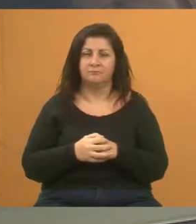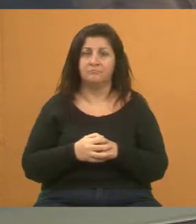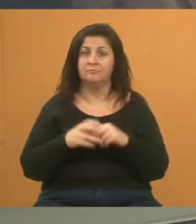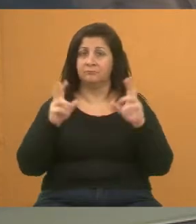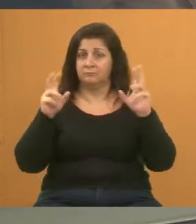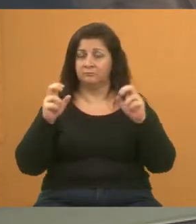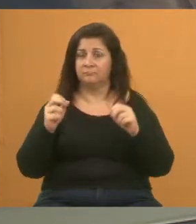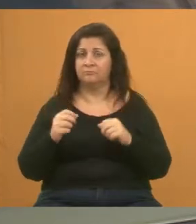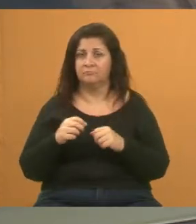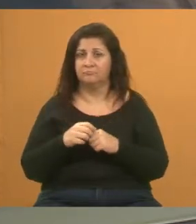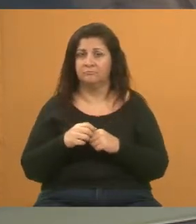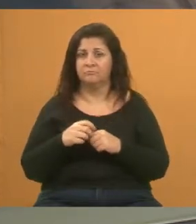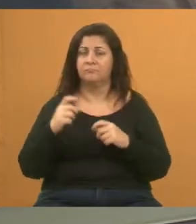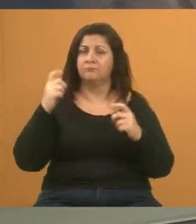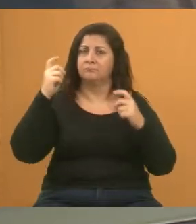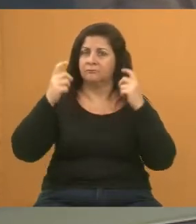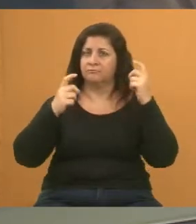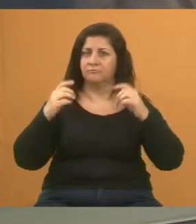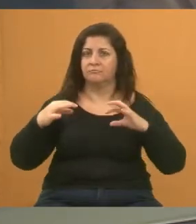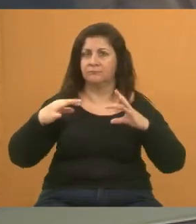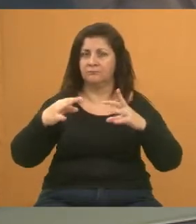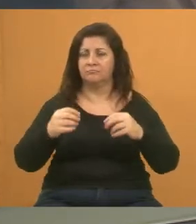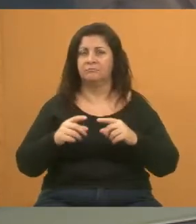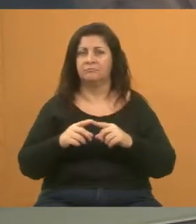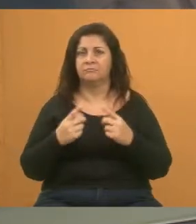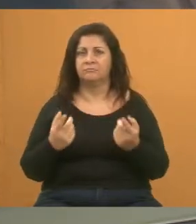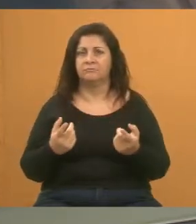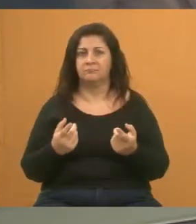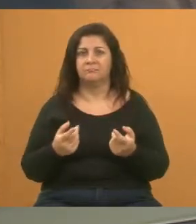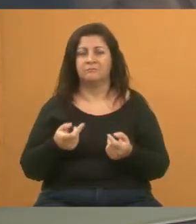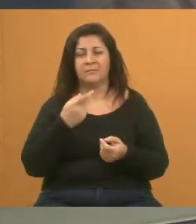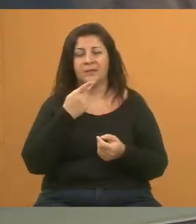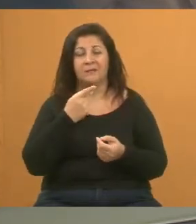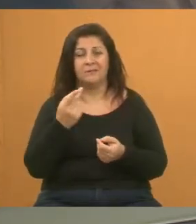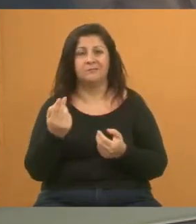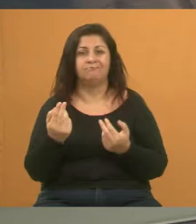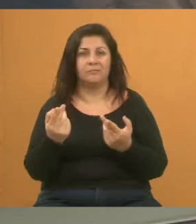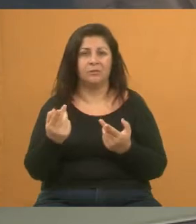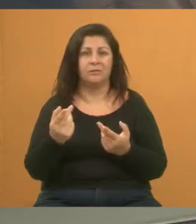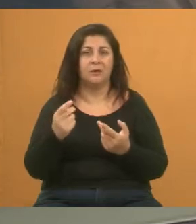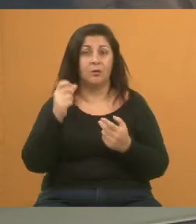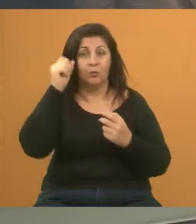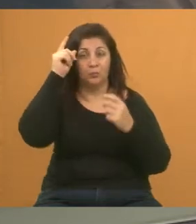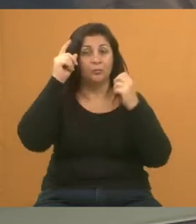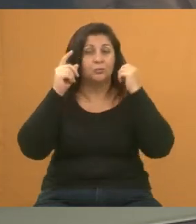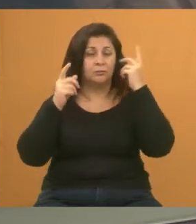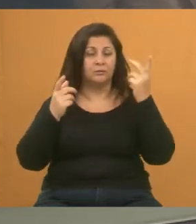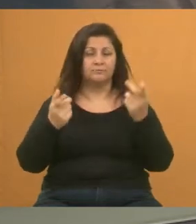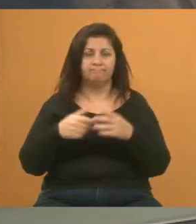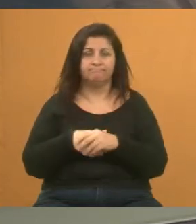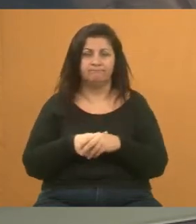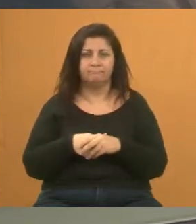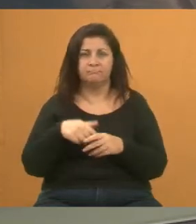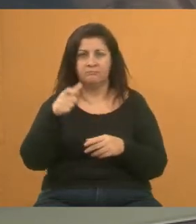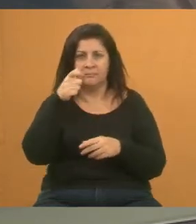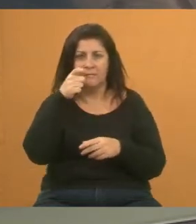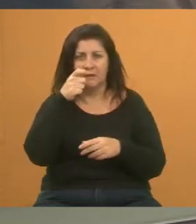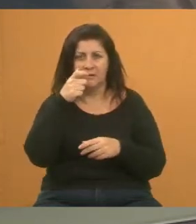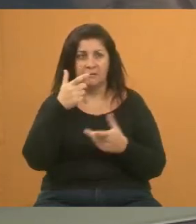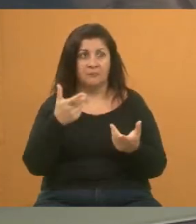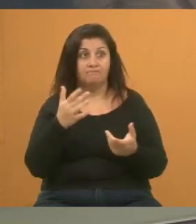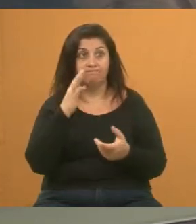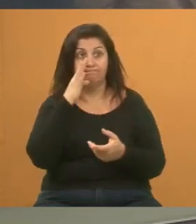com certeza, preocupa todo mundo, mas acho que a Lucimar colocou uma questão, às vezes, até de cultura. Eu vi essa matéria também,